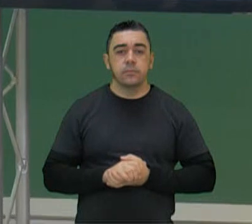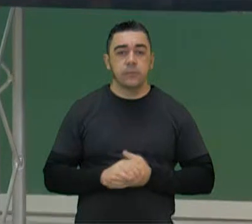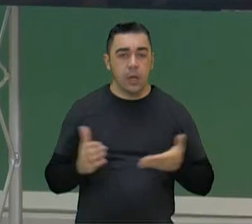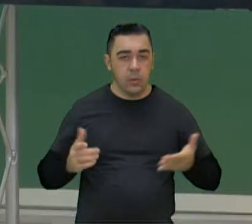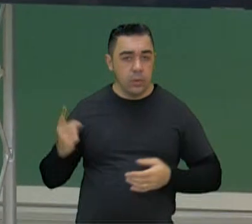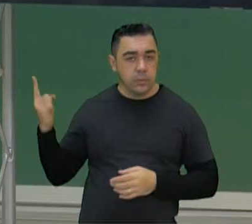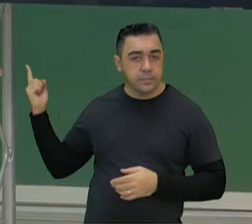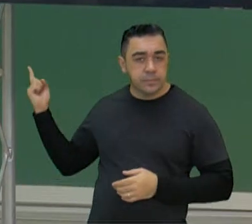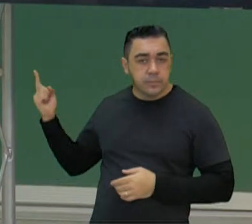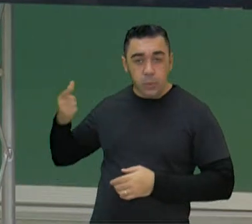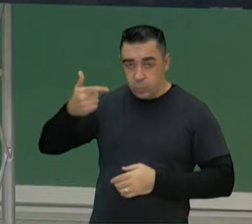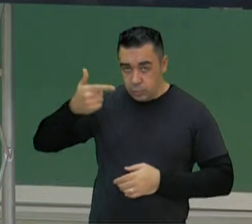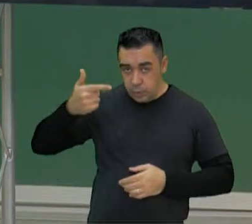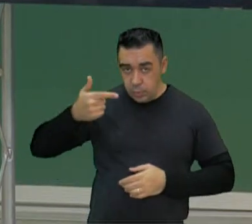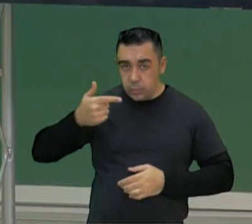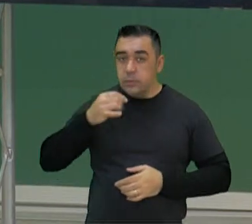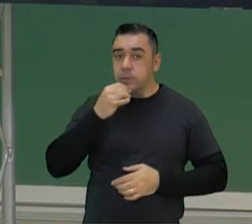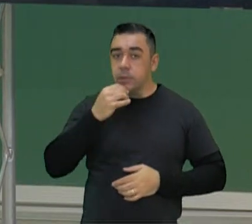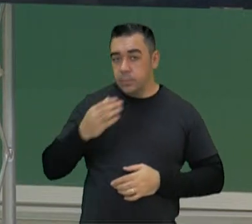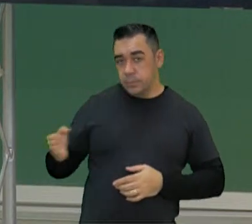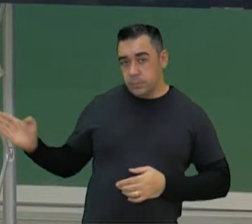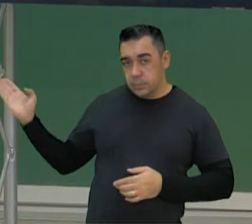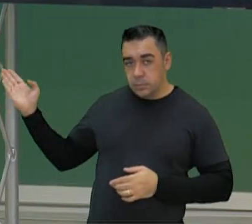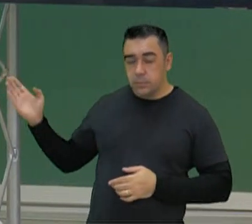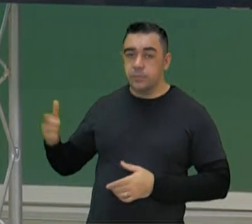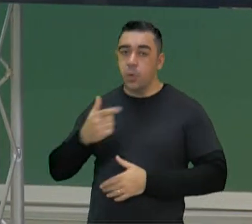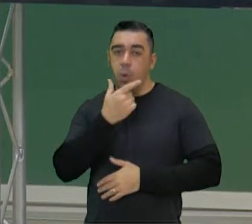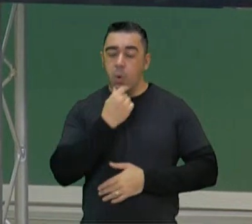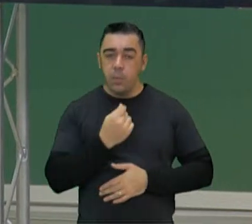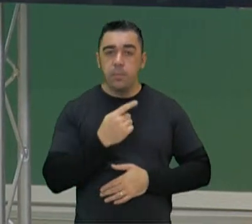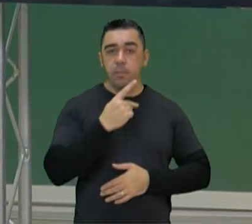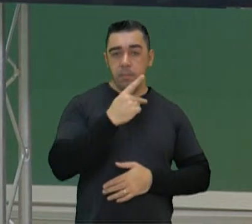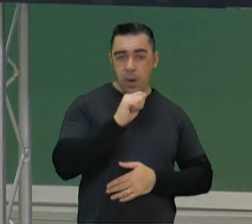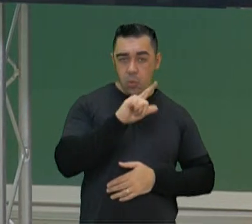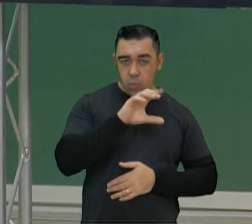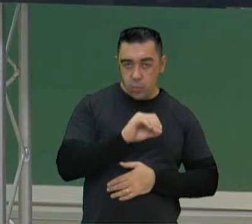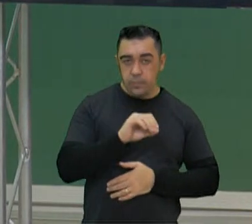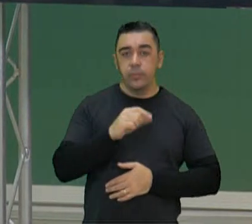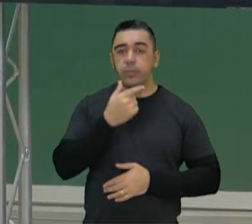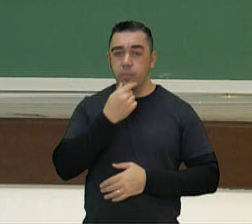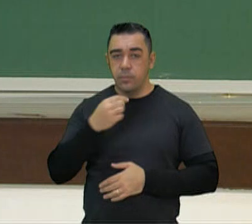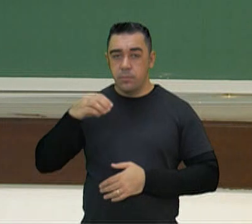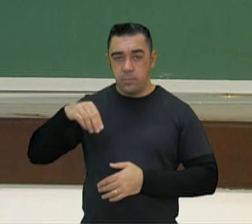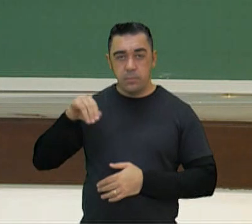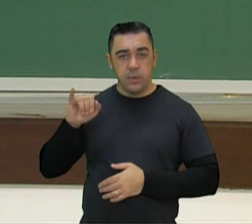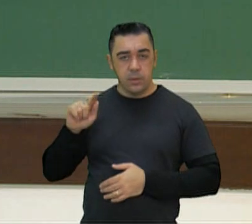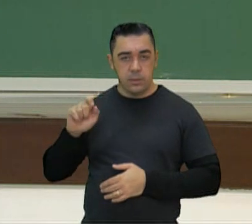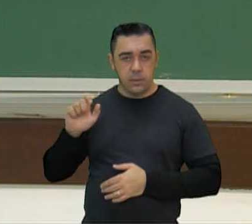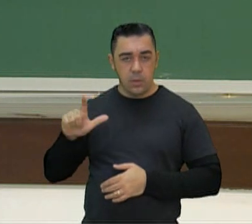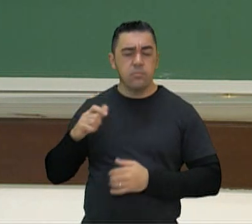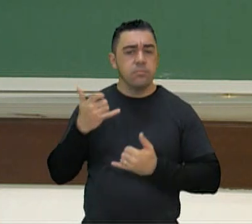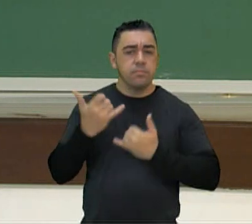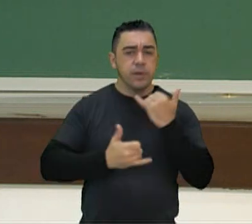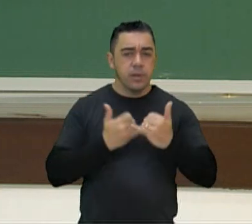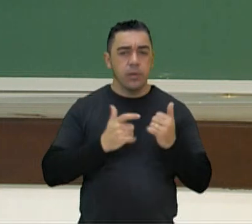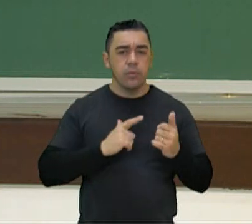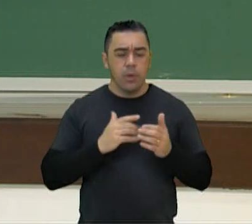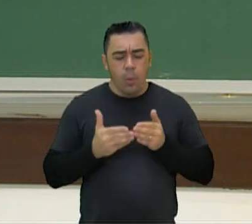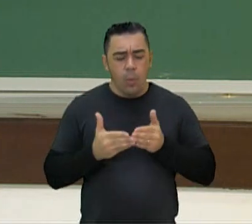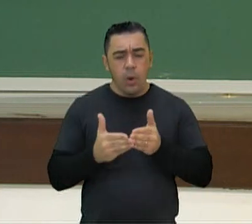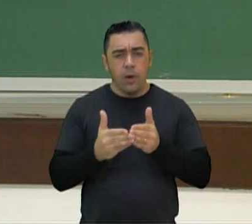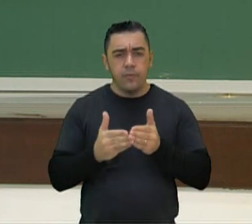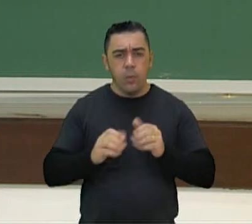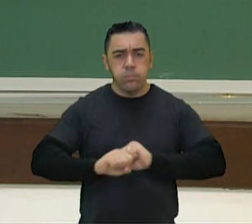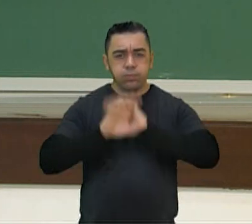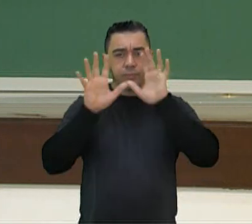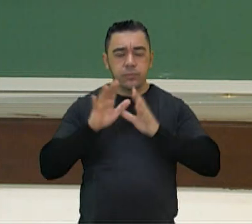Neste segundo exercício, Paulo e Miguel estão jogando uma partida de batalha naval. Nessa partida,